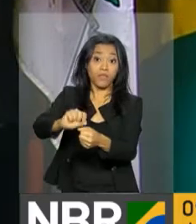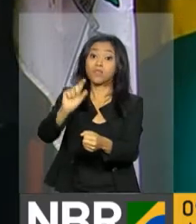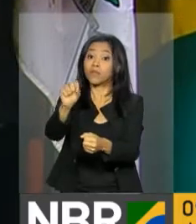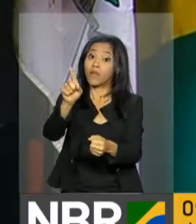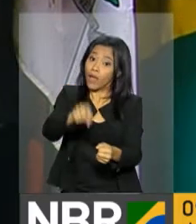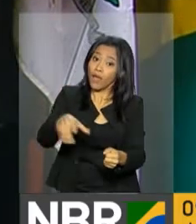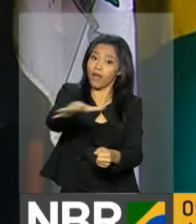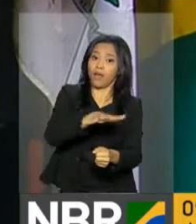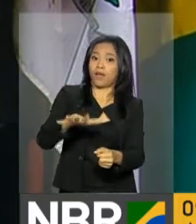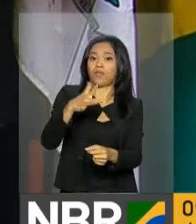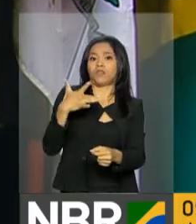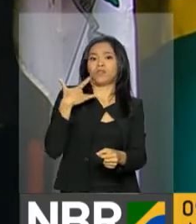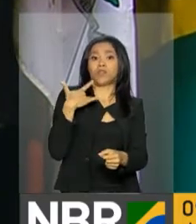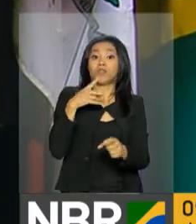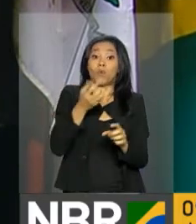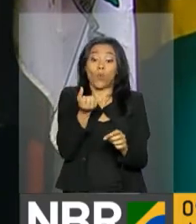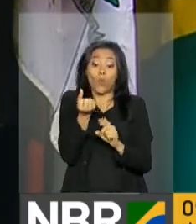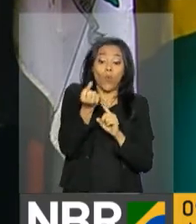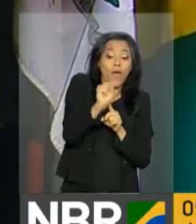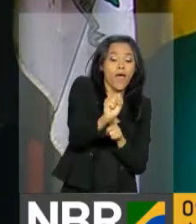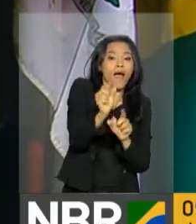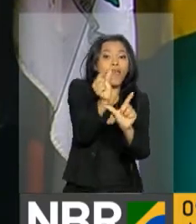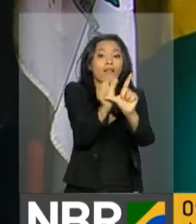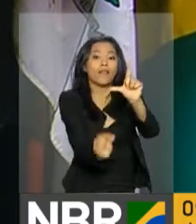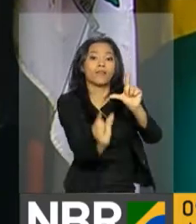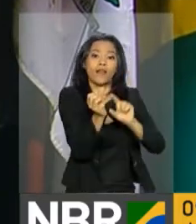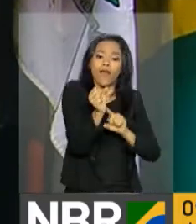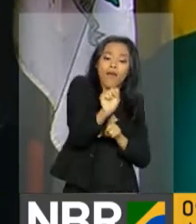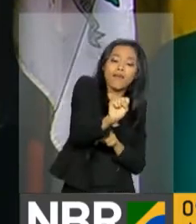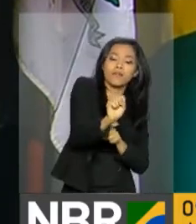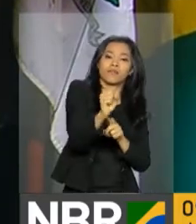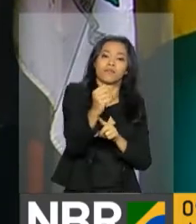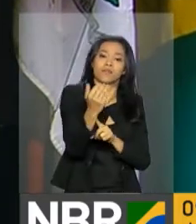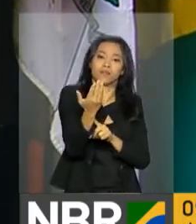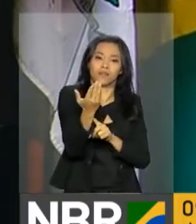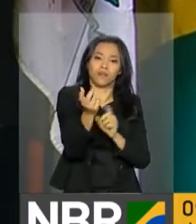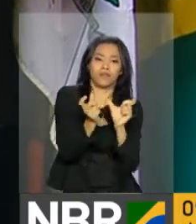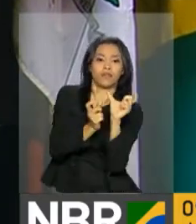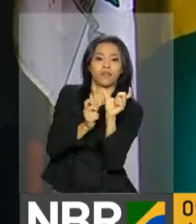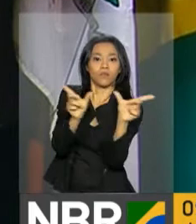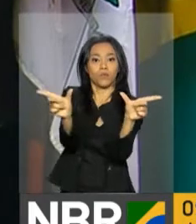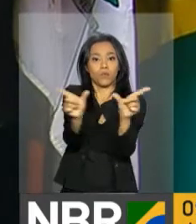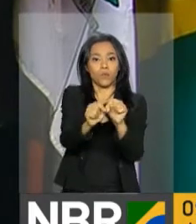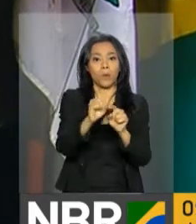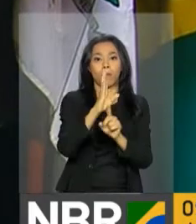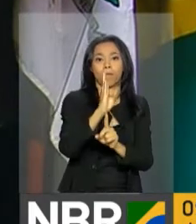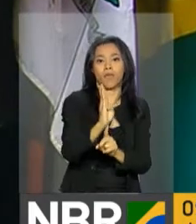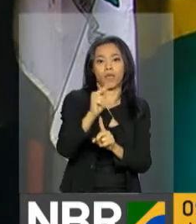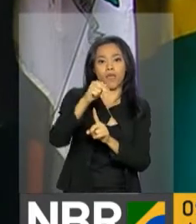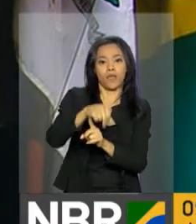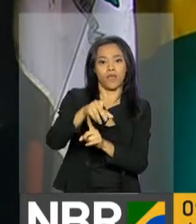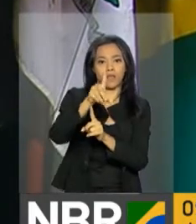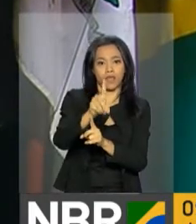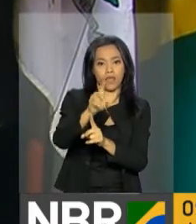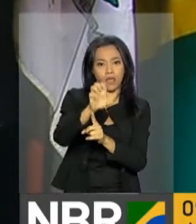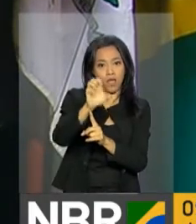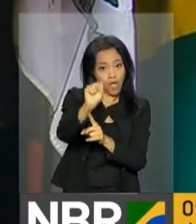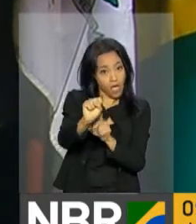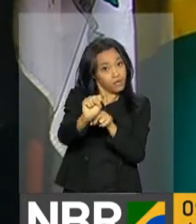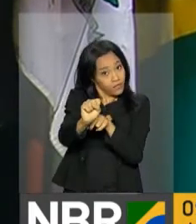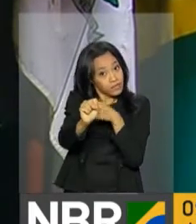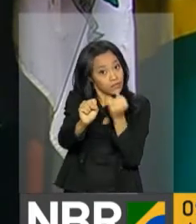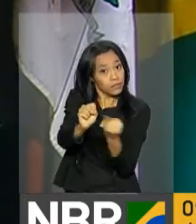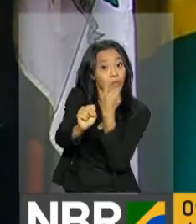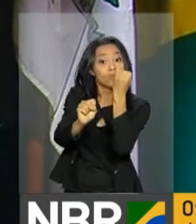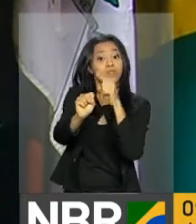social então o s do bds deve ser cada vez mais prestigiado isto é que vem sendo feito e certa e seguramente